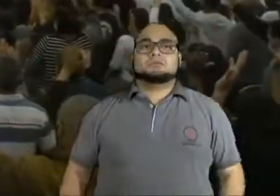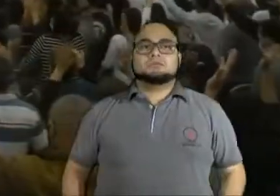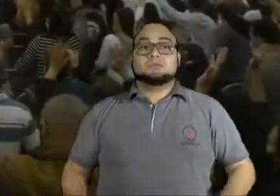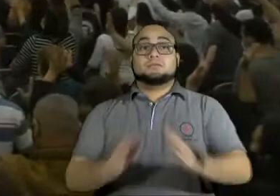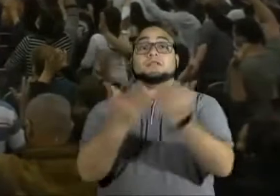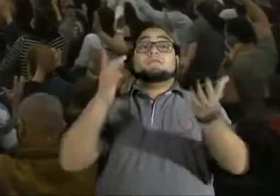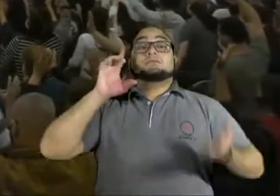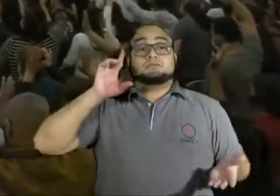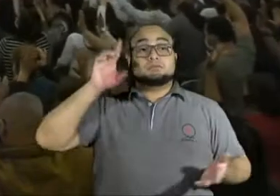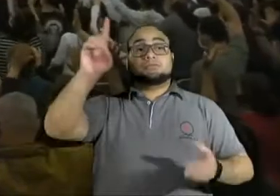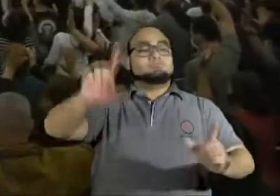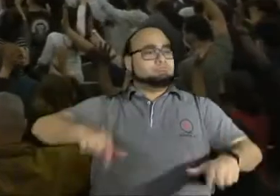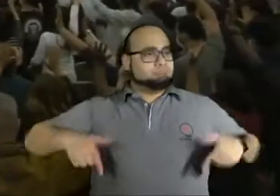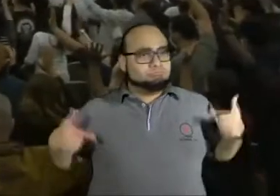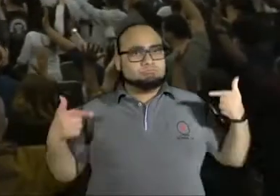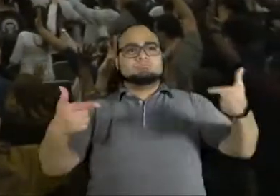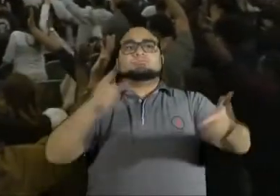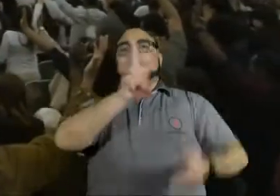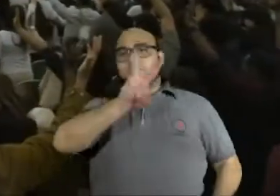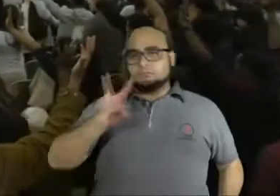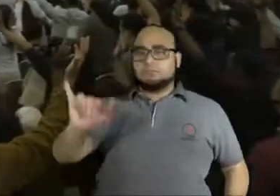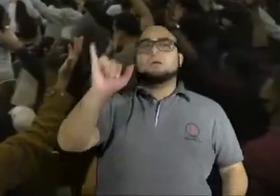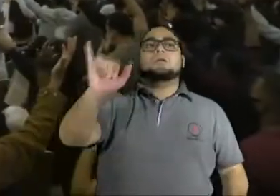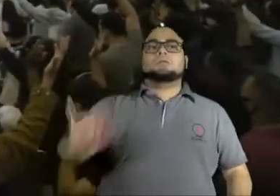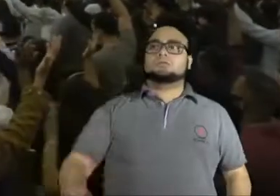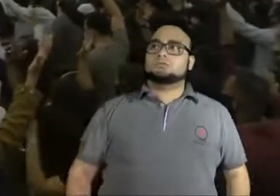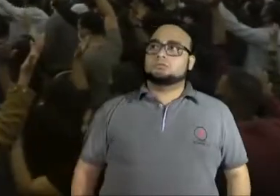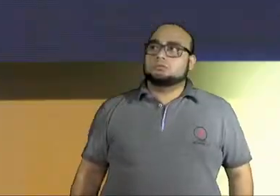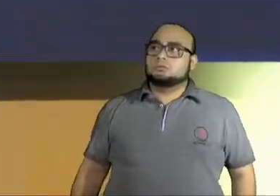vai reagir. Oh,